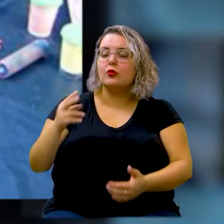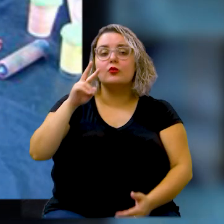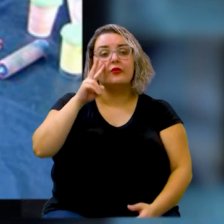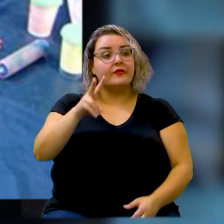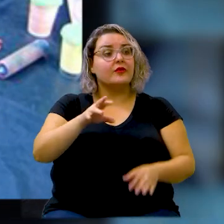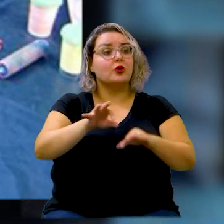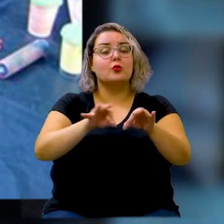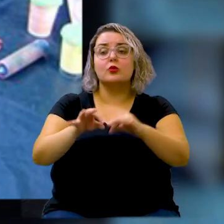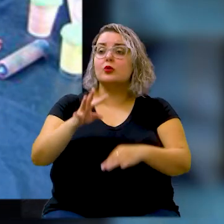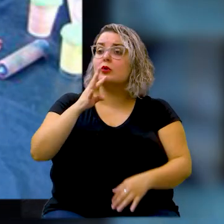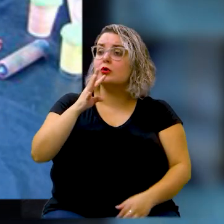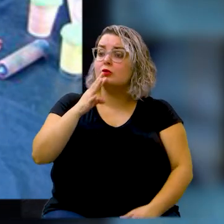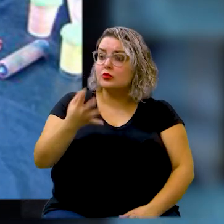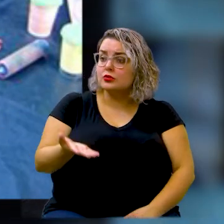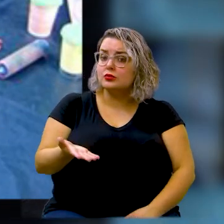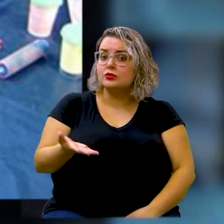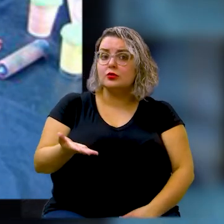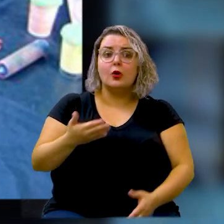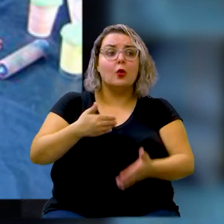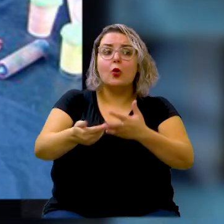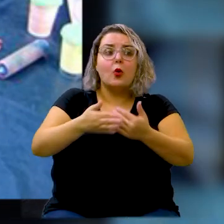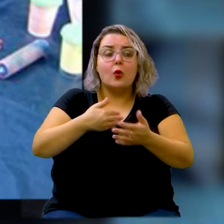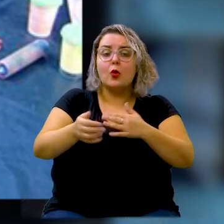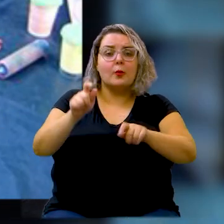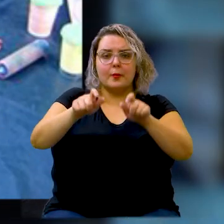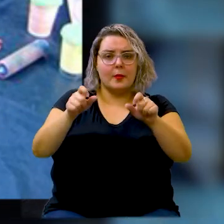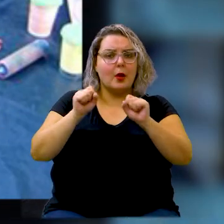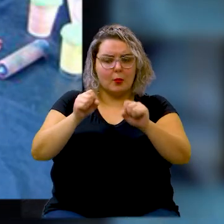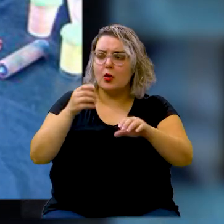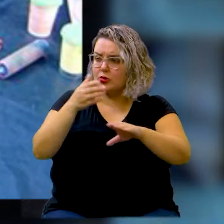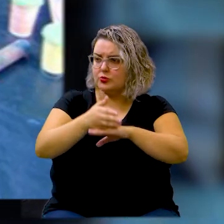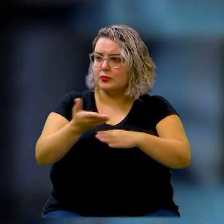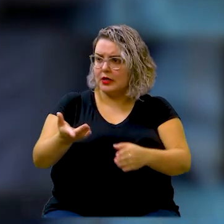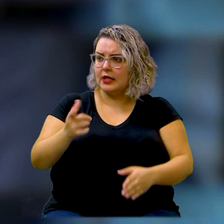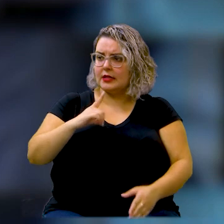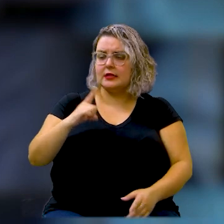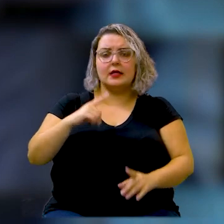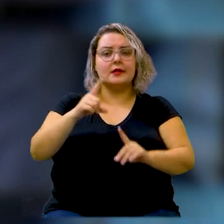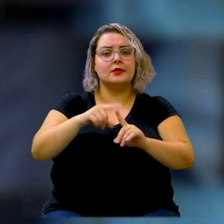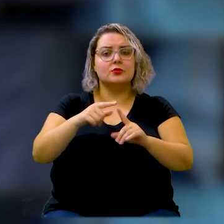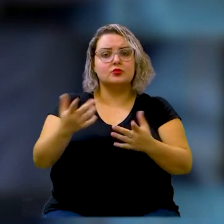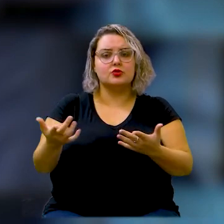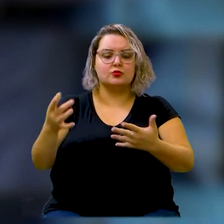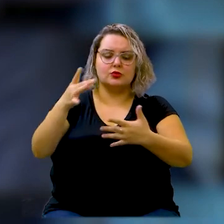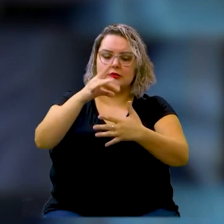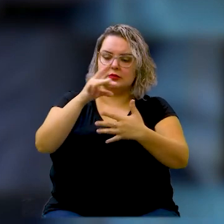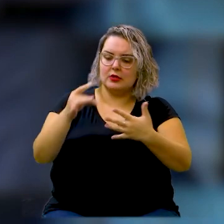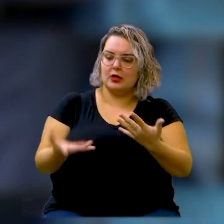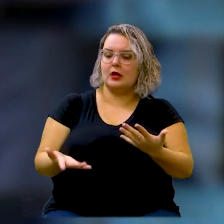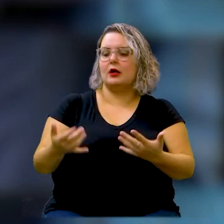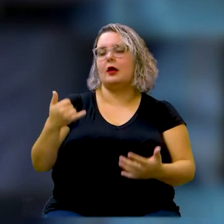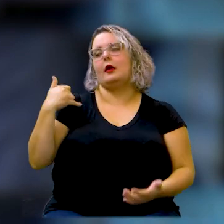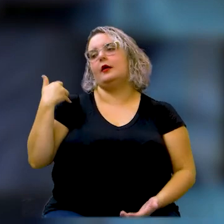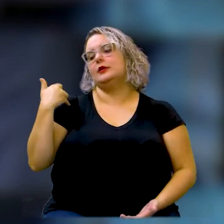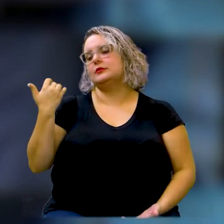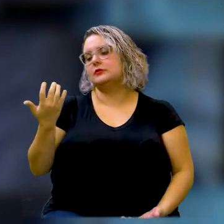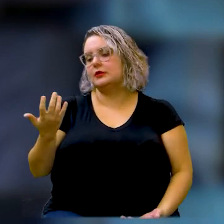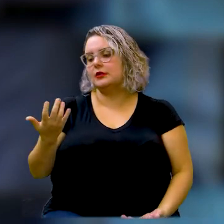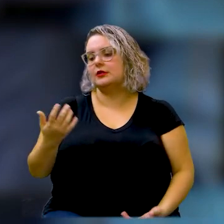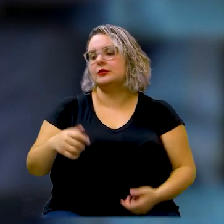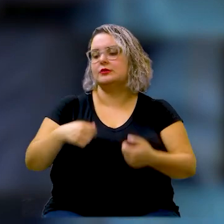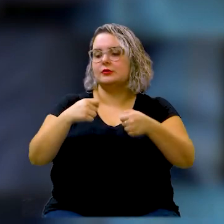programa, conheceu, qualquer pessoa pode participar? Tem algum tipo de critério? A idade, tem que